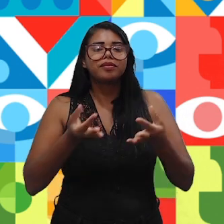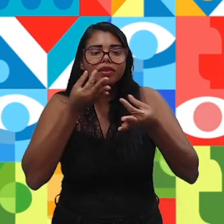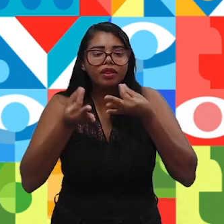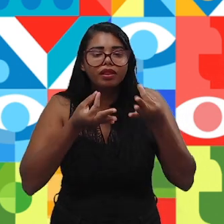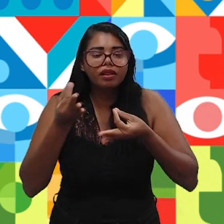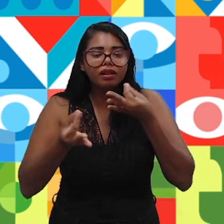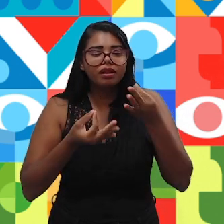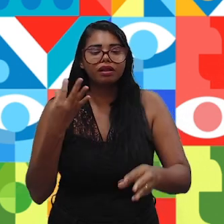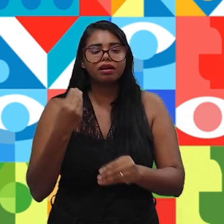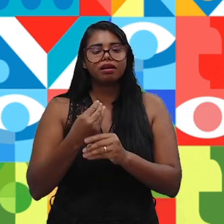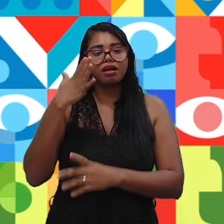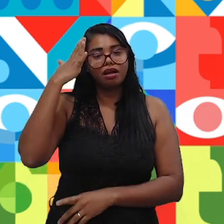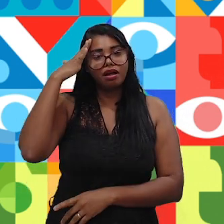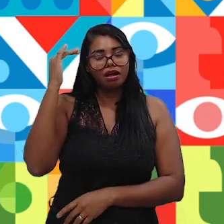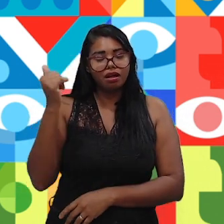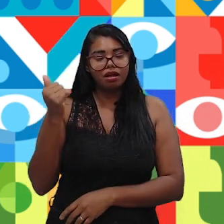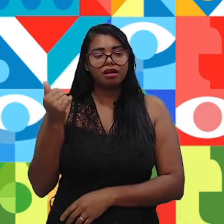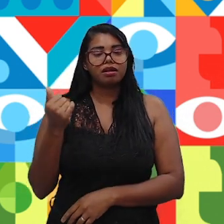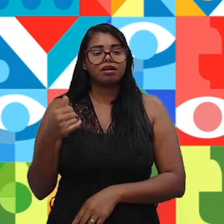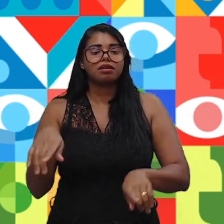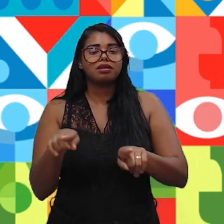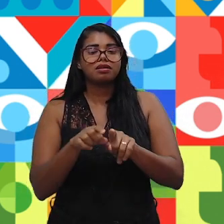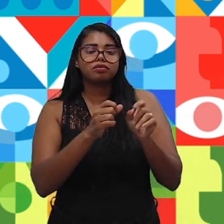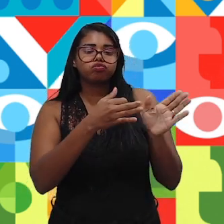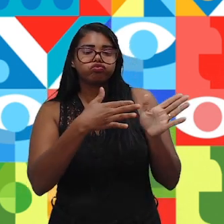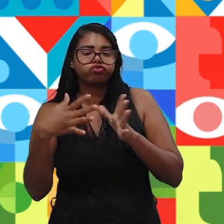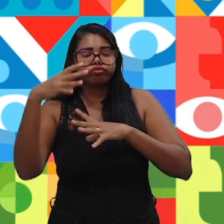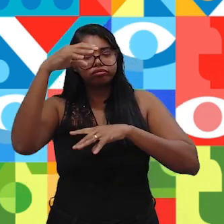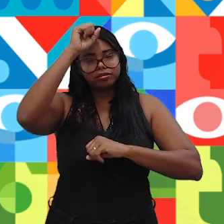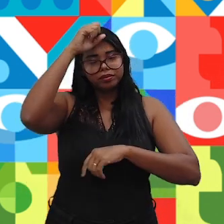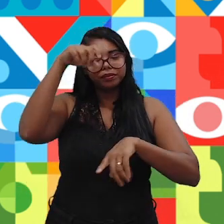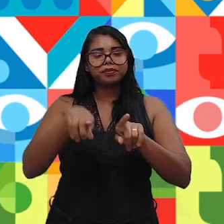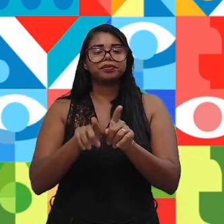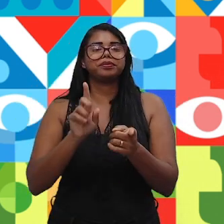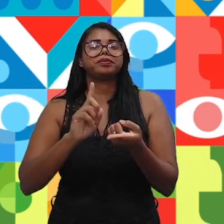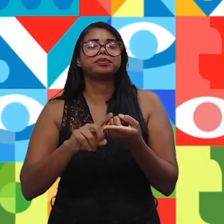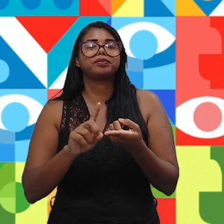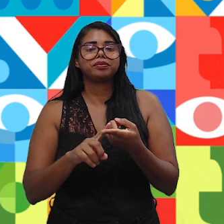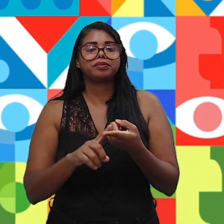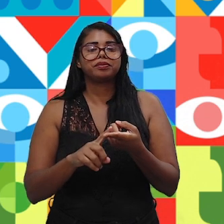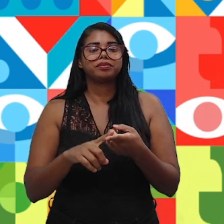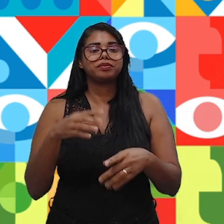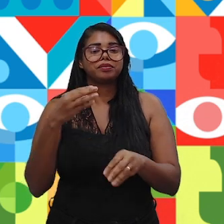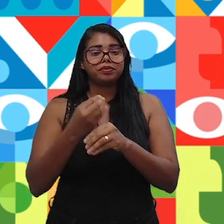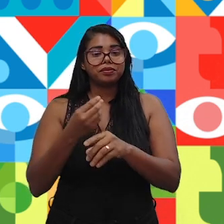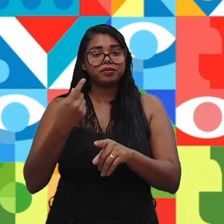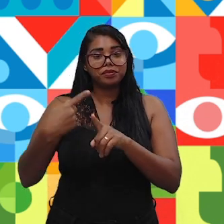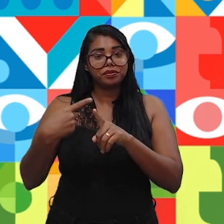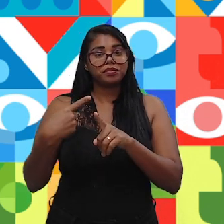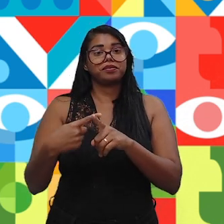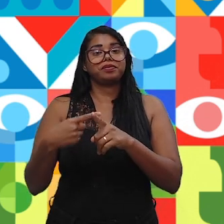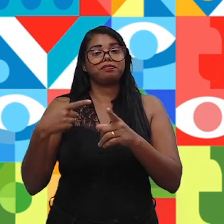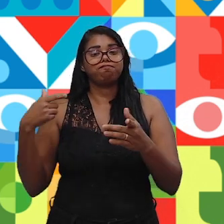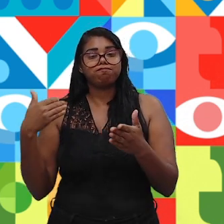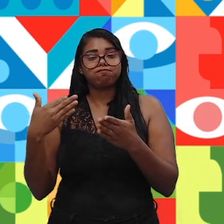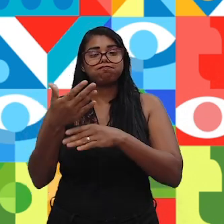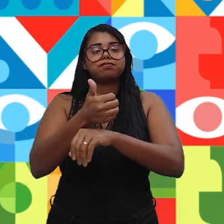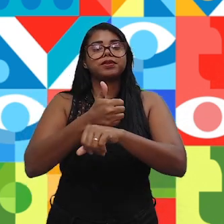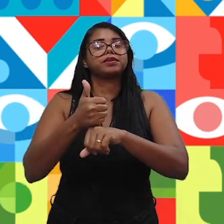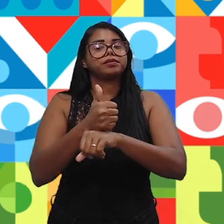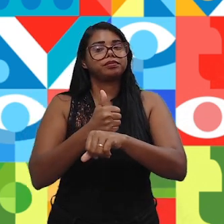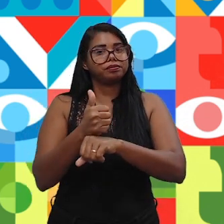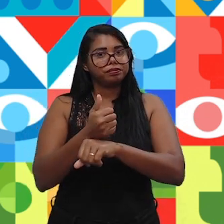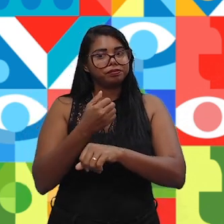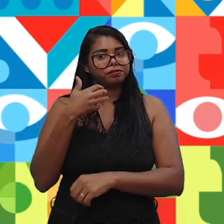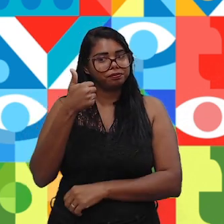você saia fazendo ali a sua trilha do aprendizado, porque isso vai te deixar cada vez mais perto de ser aquele profissional,